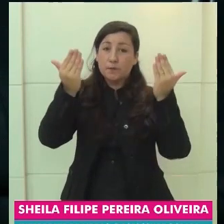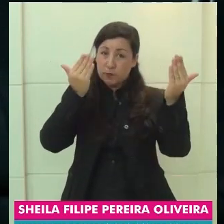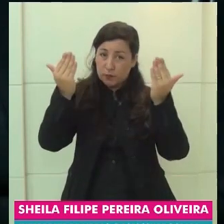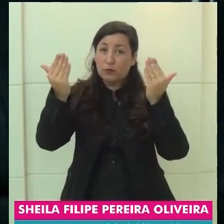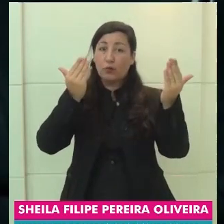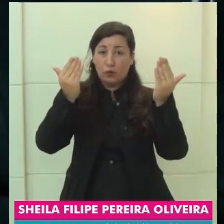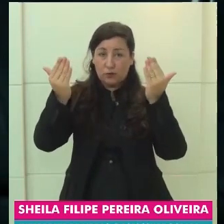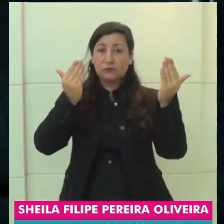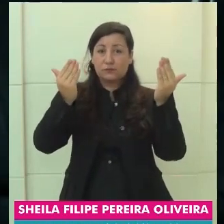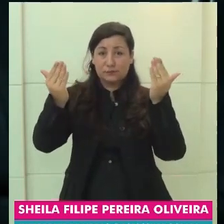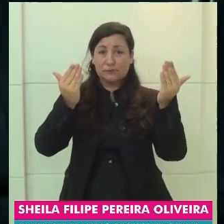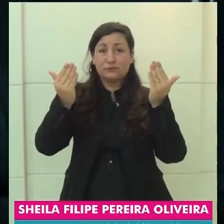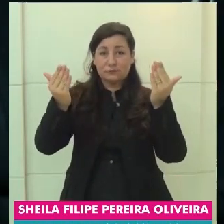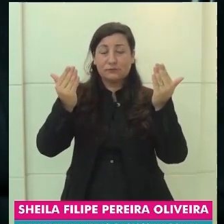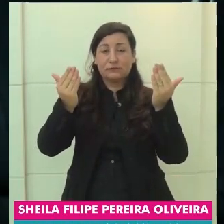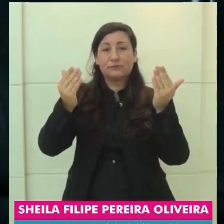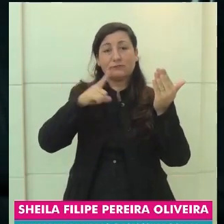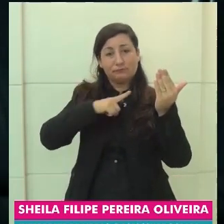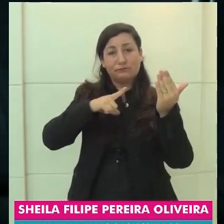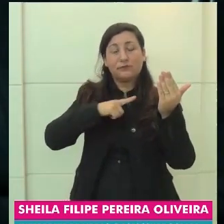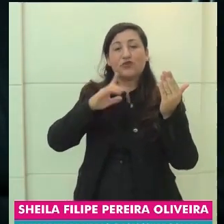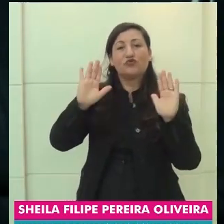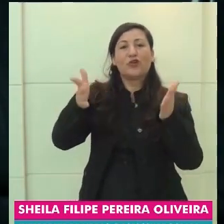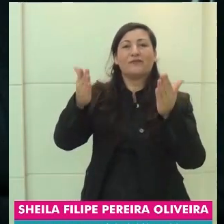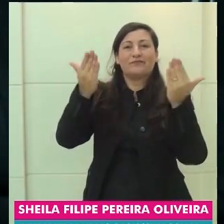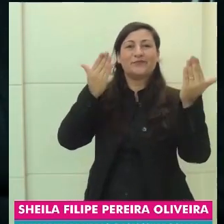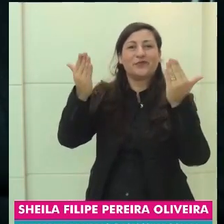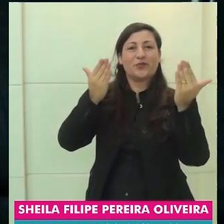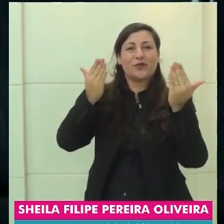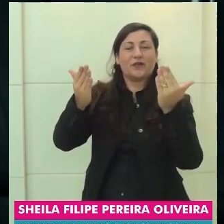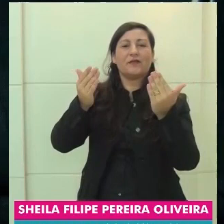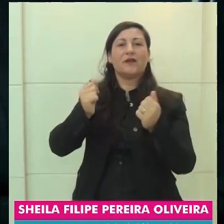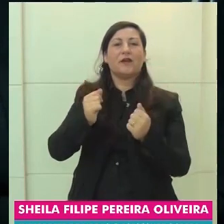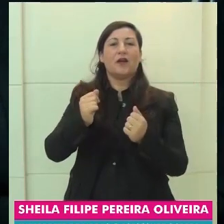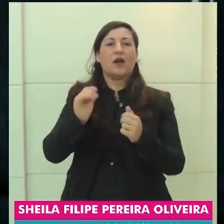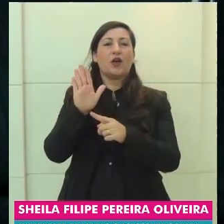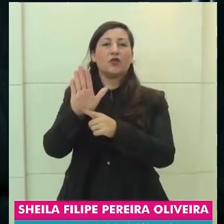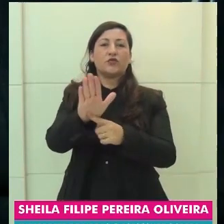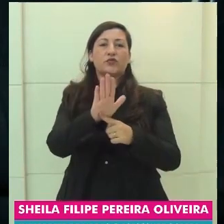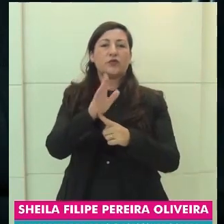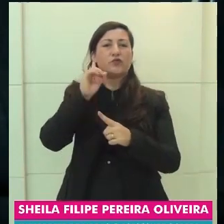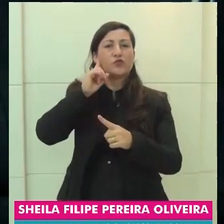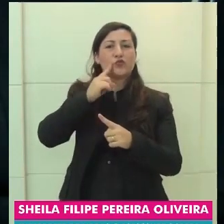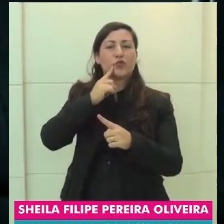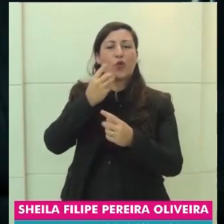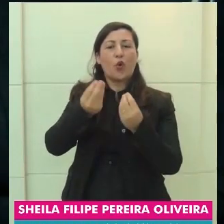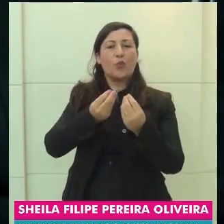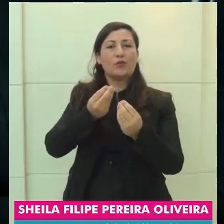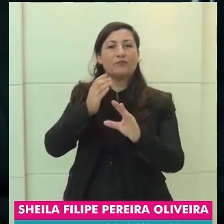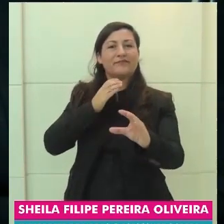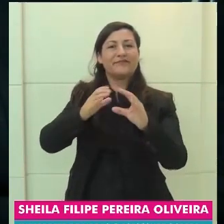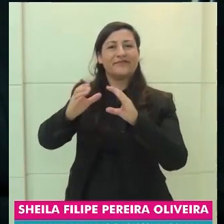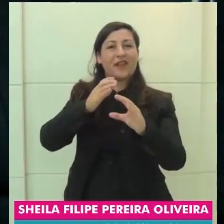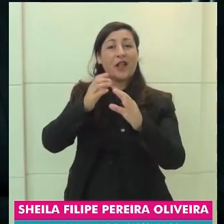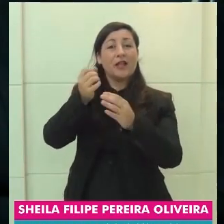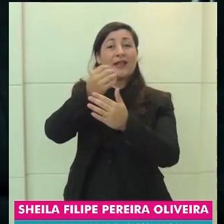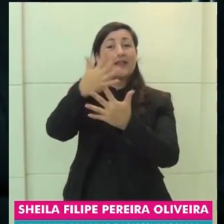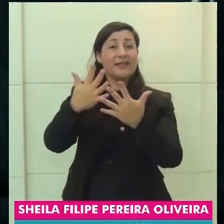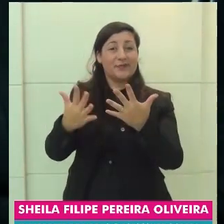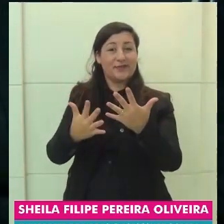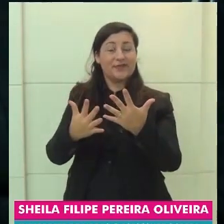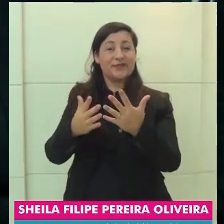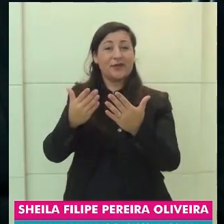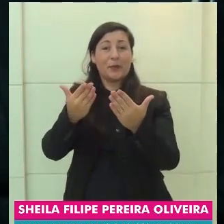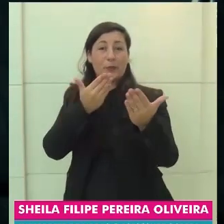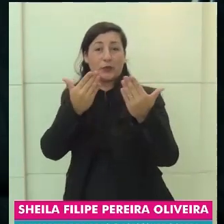trabalha com eles em Libras. Isso é muito importante. Foi uma conquista bem grande que a gente conseguiu. Porque nada melhor